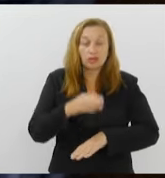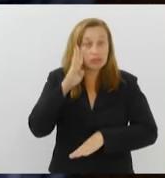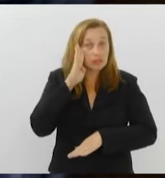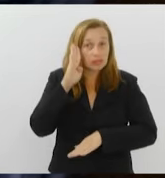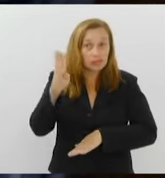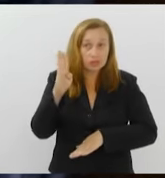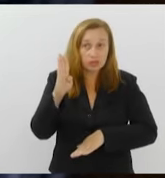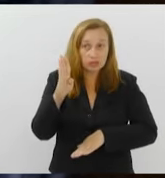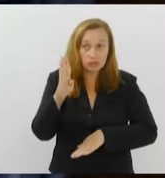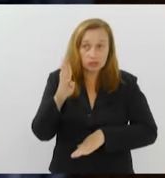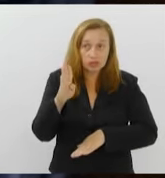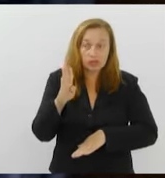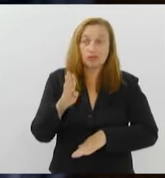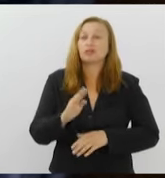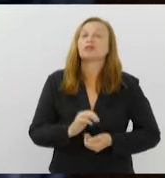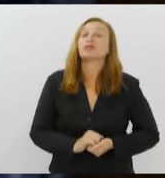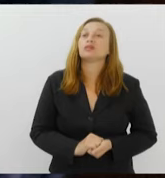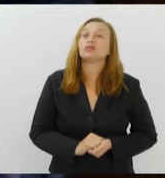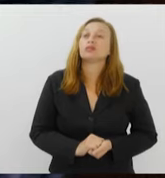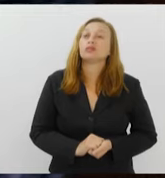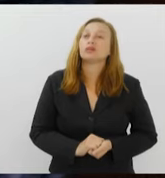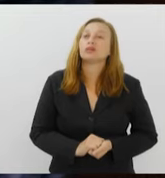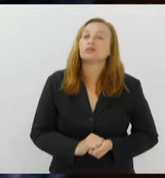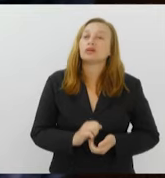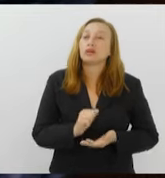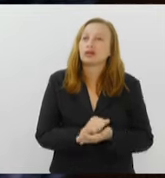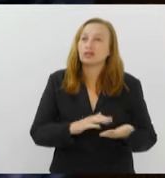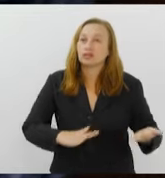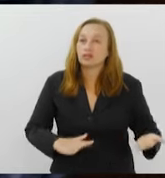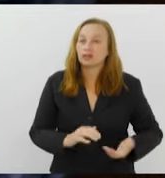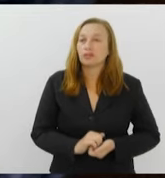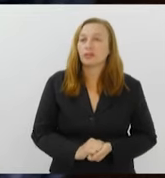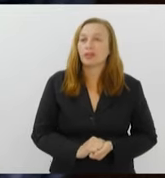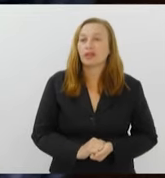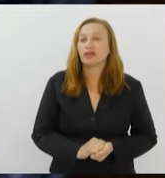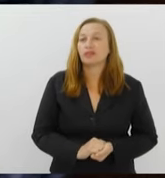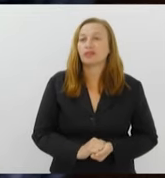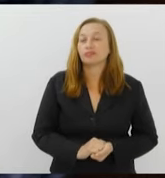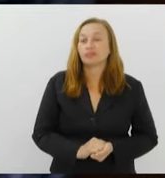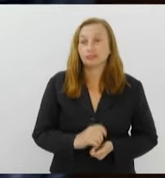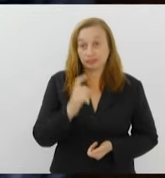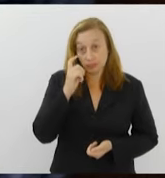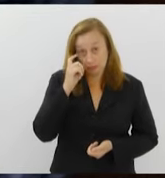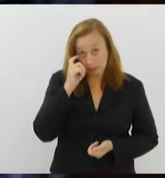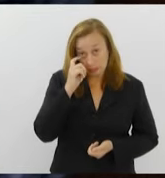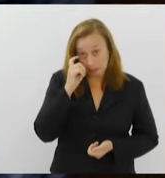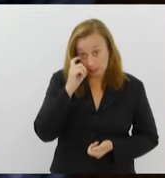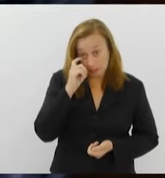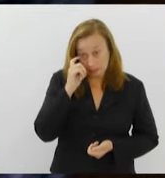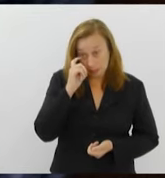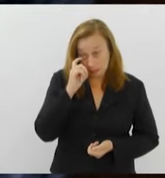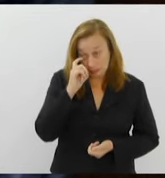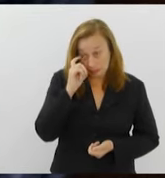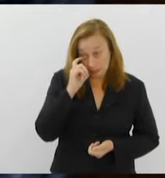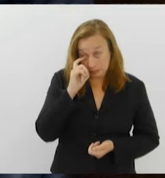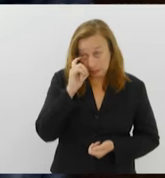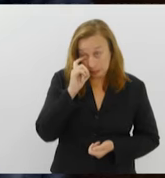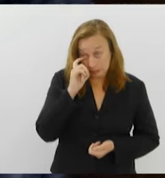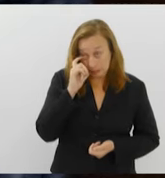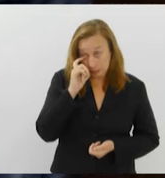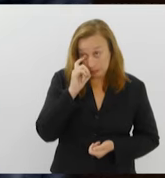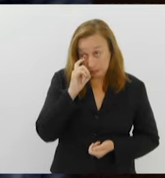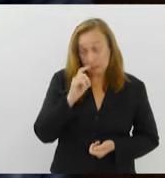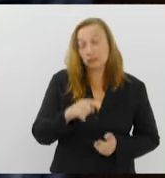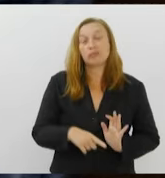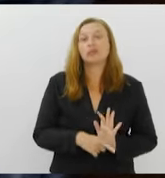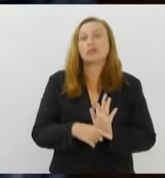fundamentais para a disseminação da atividade. Todavia, com o intuito de